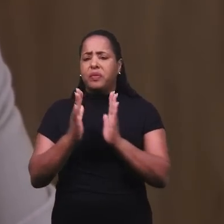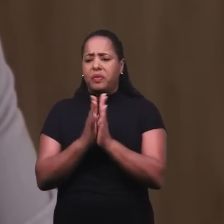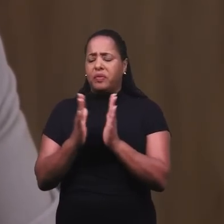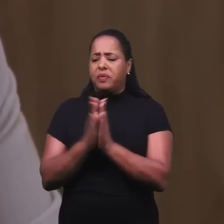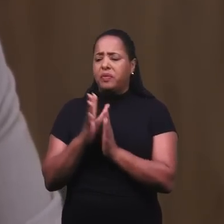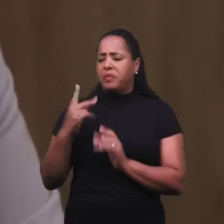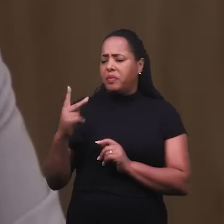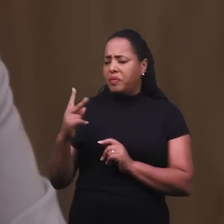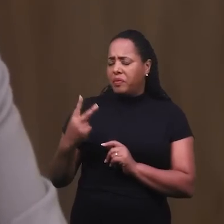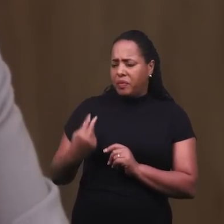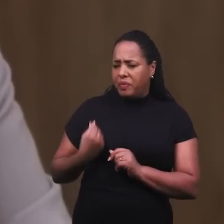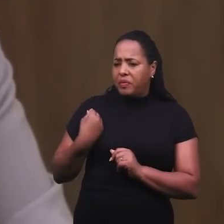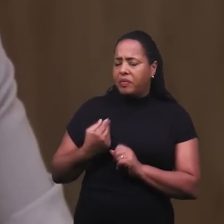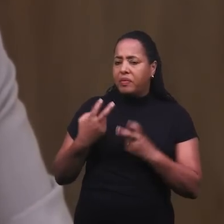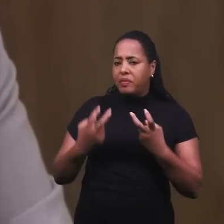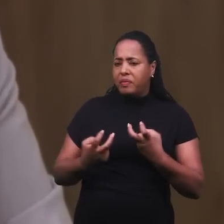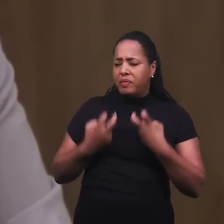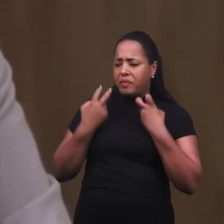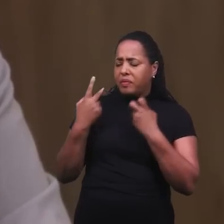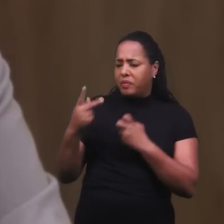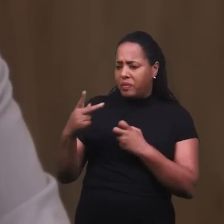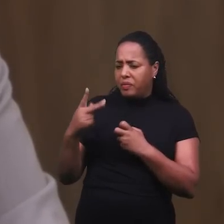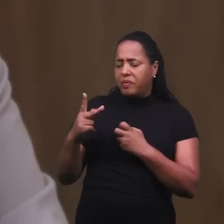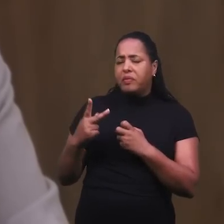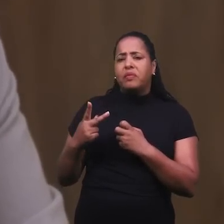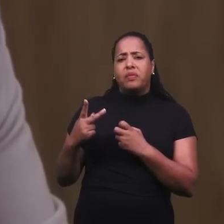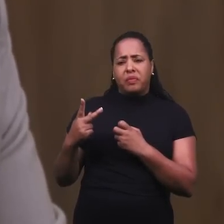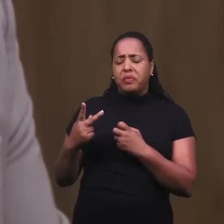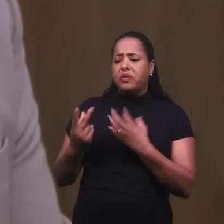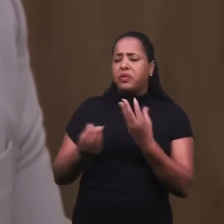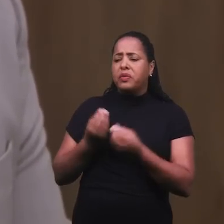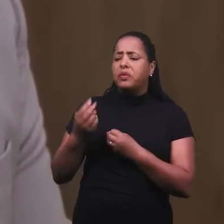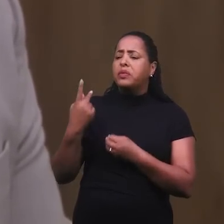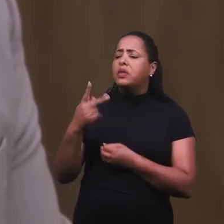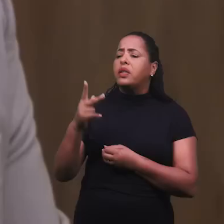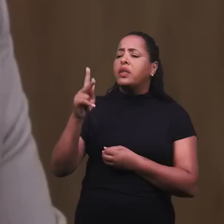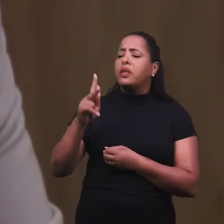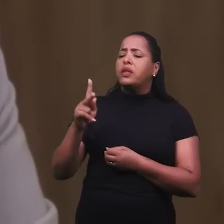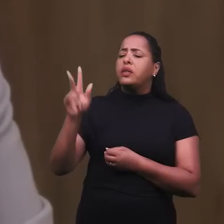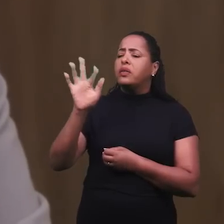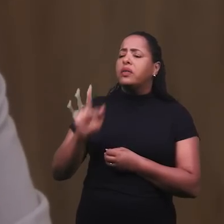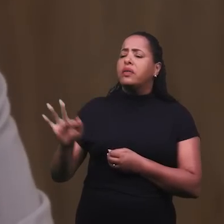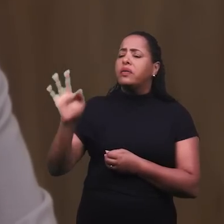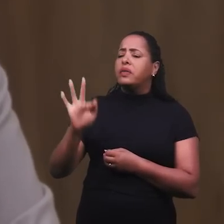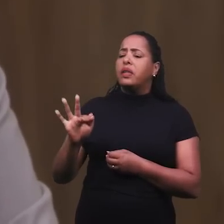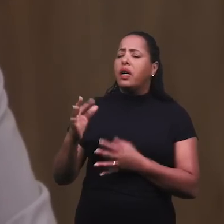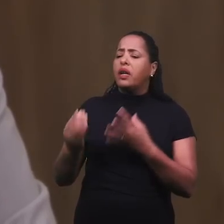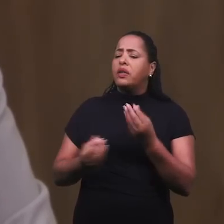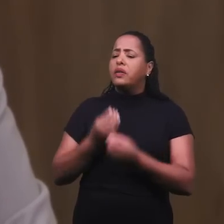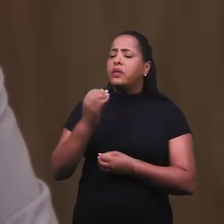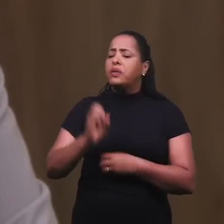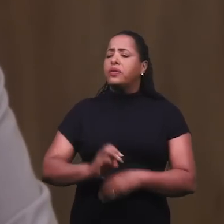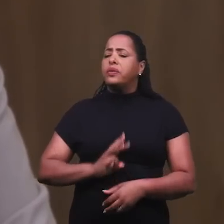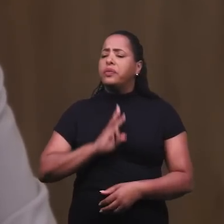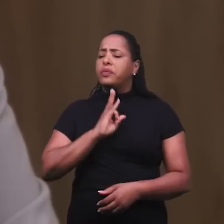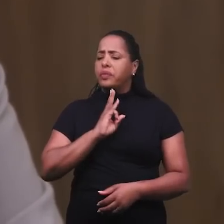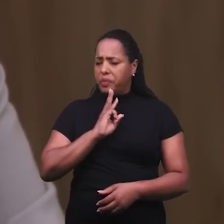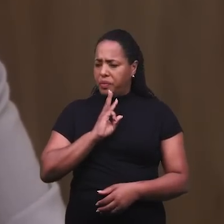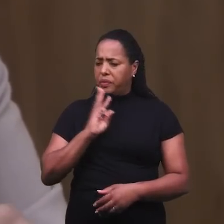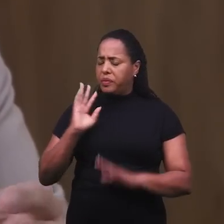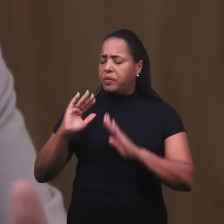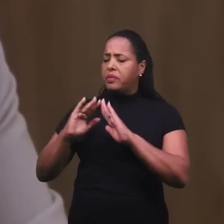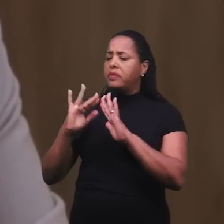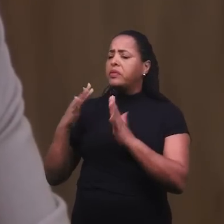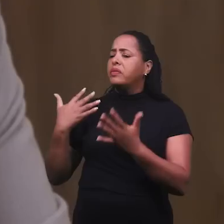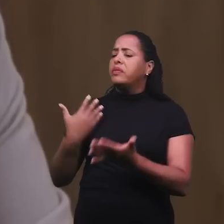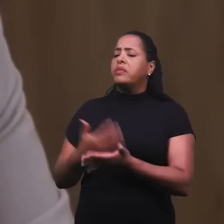orar por você, vamos clamar a Deus pela sua vida, como é que está a sua faculdade, como é que está o seu nível médio, né,